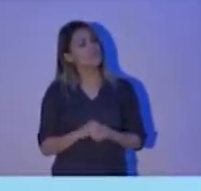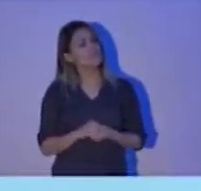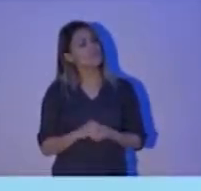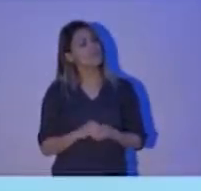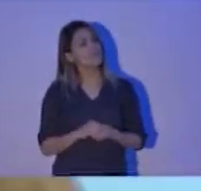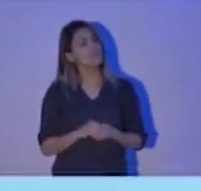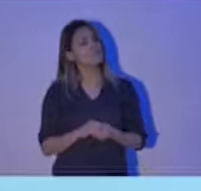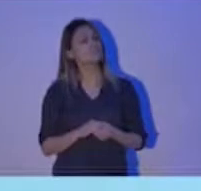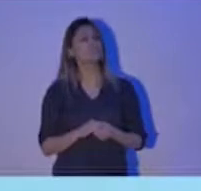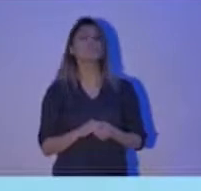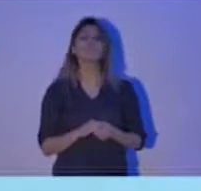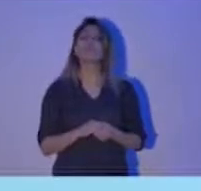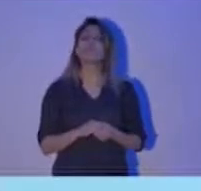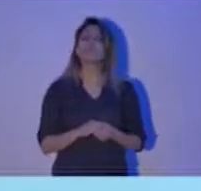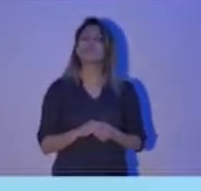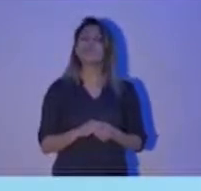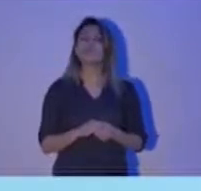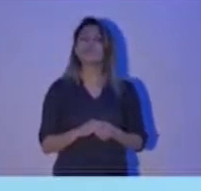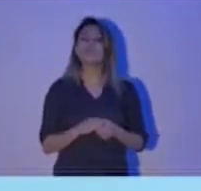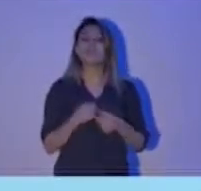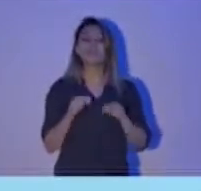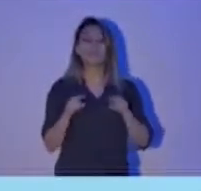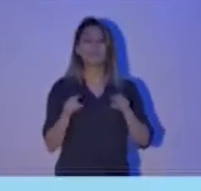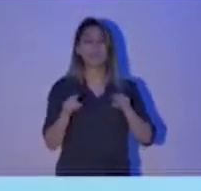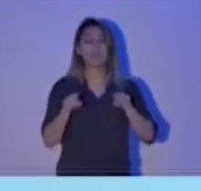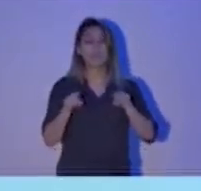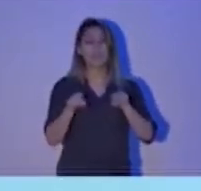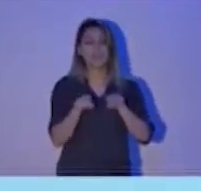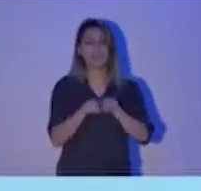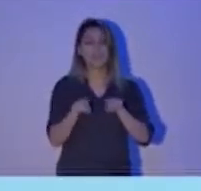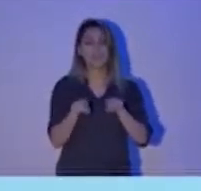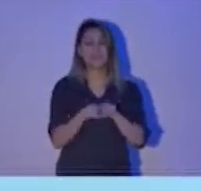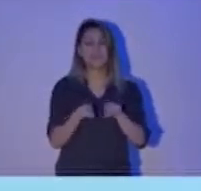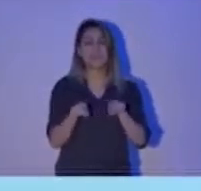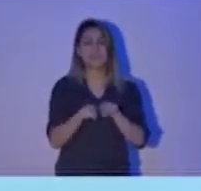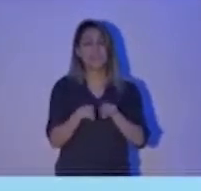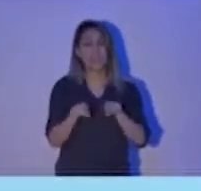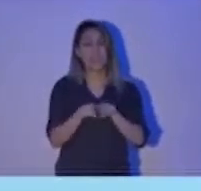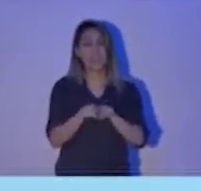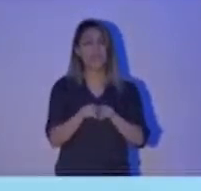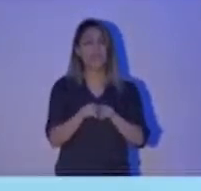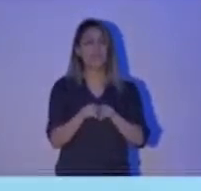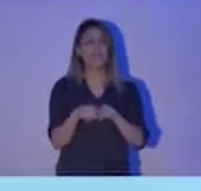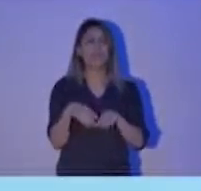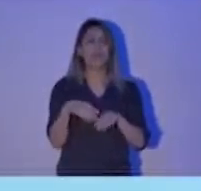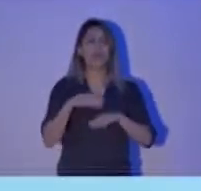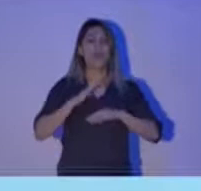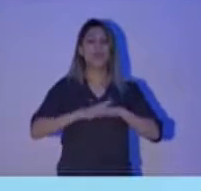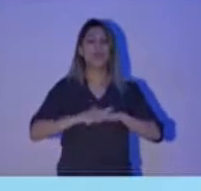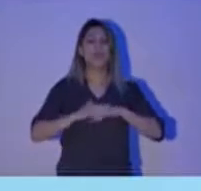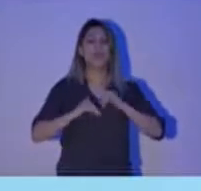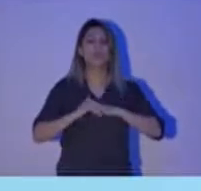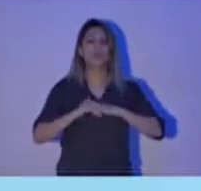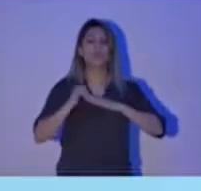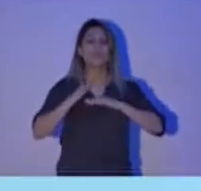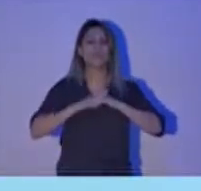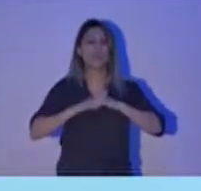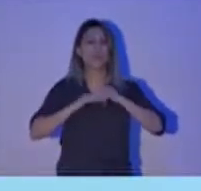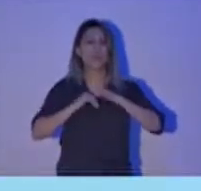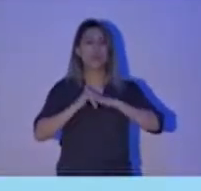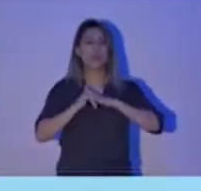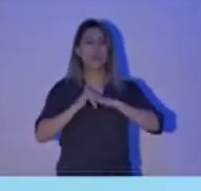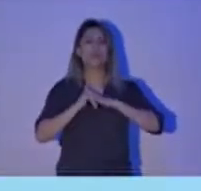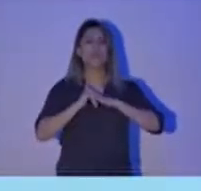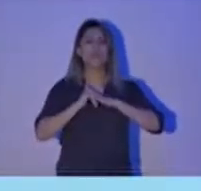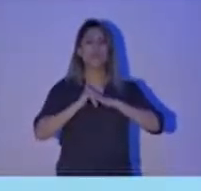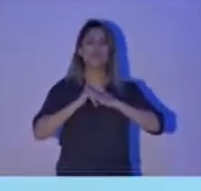Sobretudo no que diz respeito à construção de um processo de colaboração. Não temos